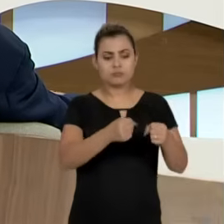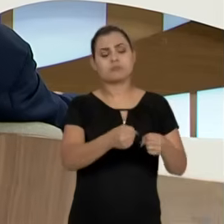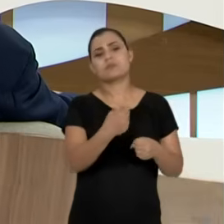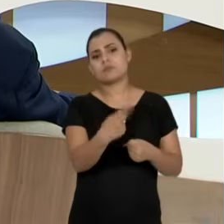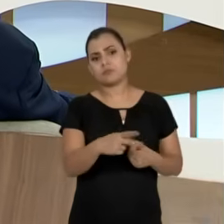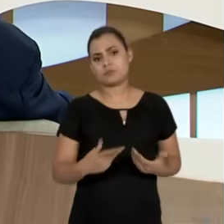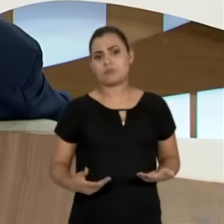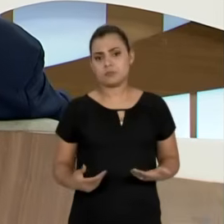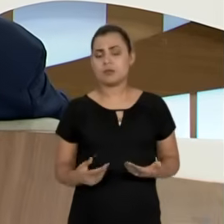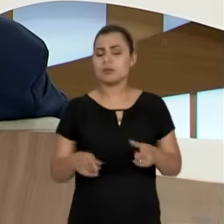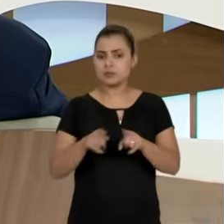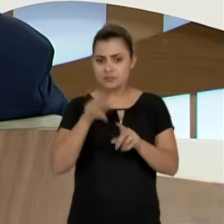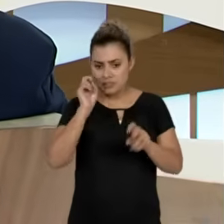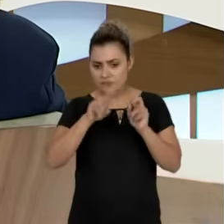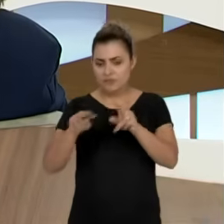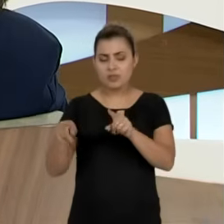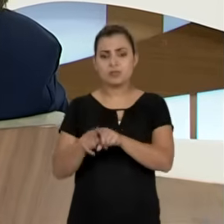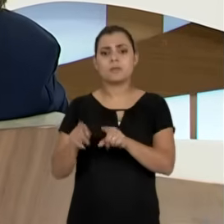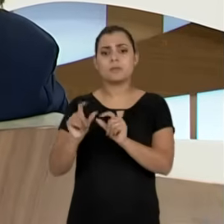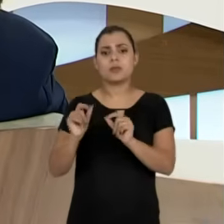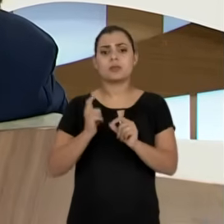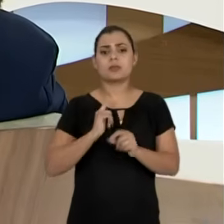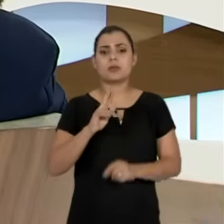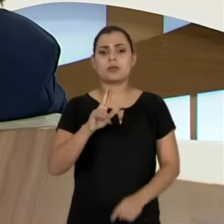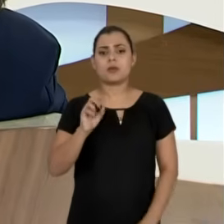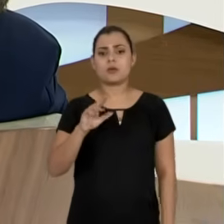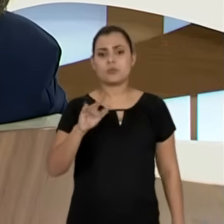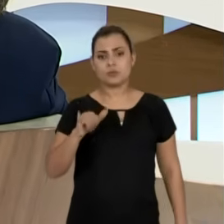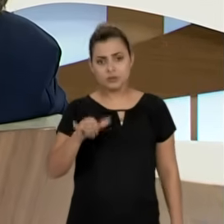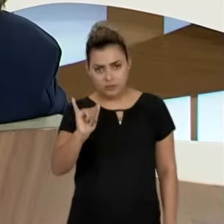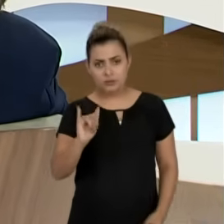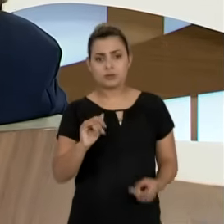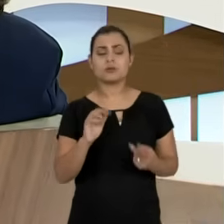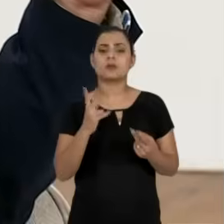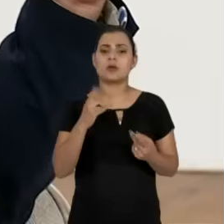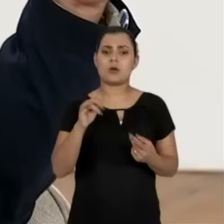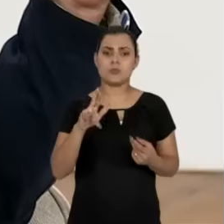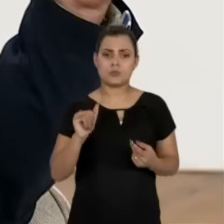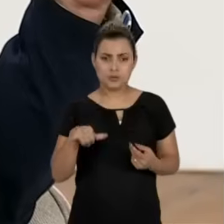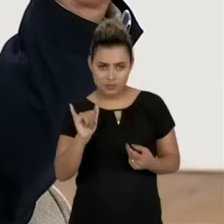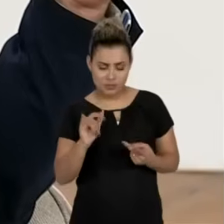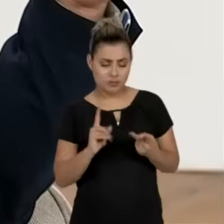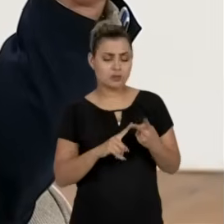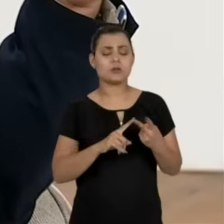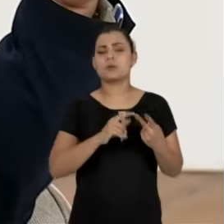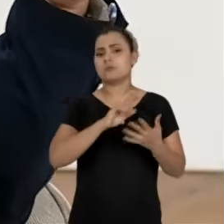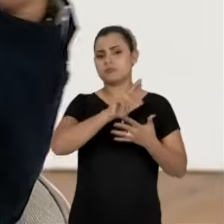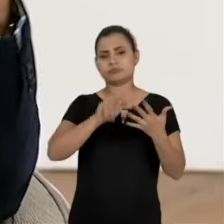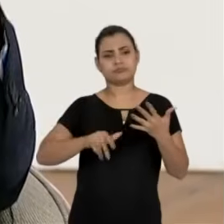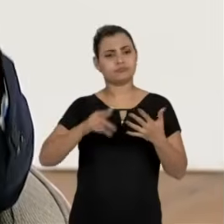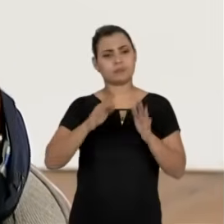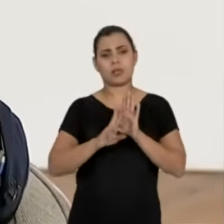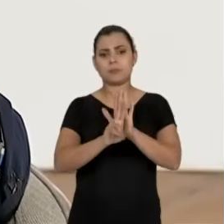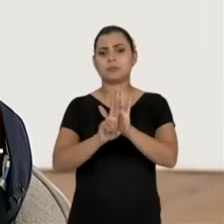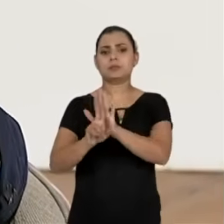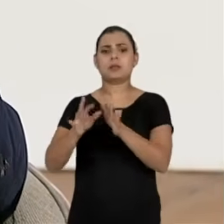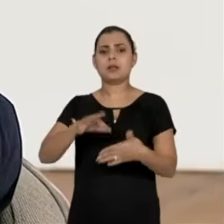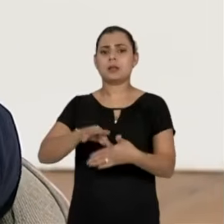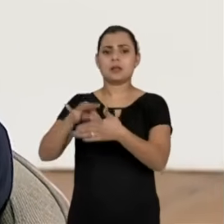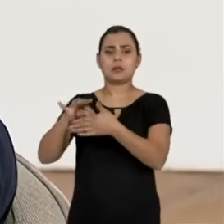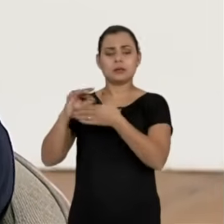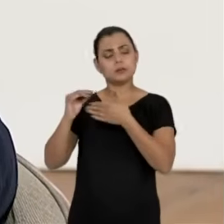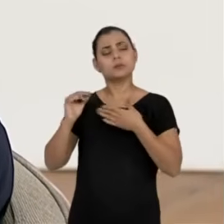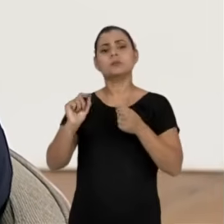Você vê as declarações do Raoni, são muito sábias, né? E eu acho que eles são muito importantes no